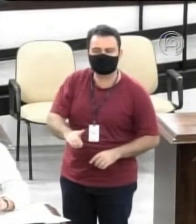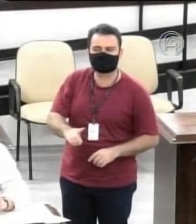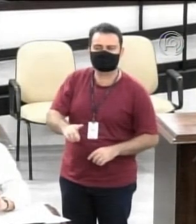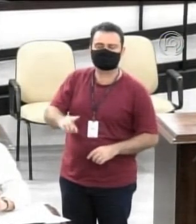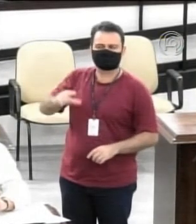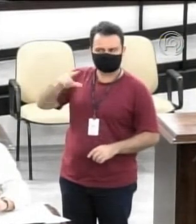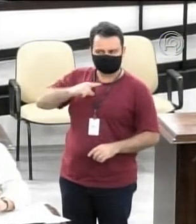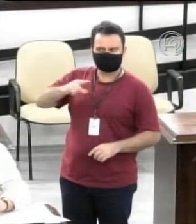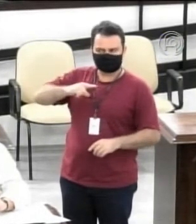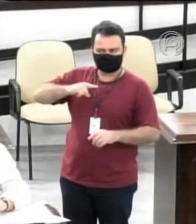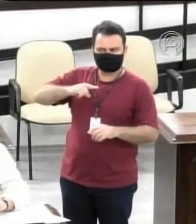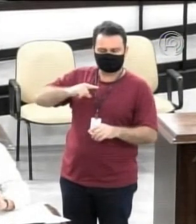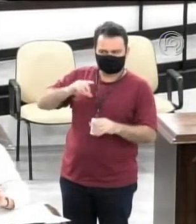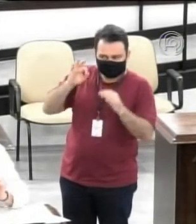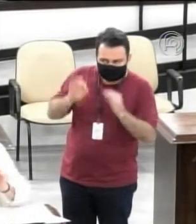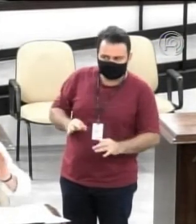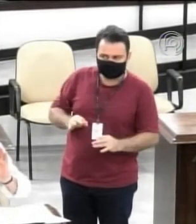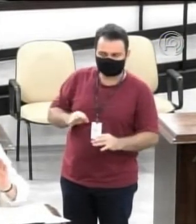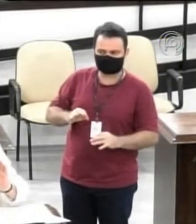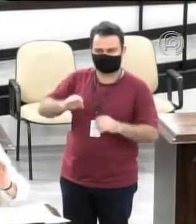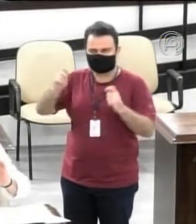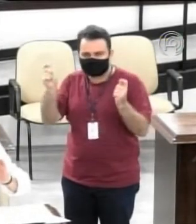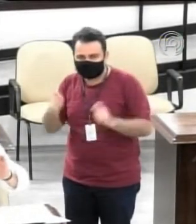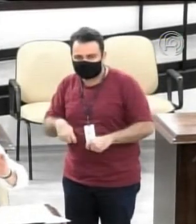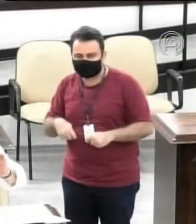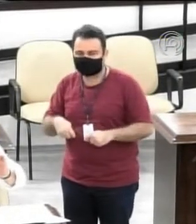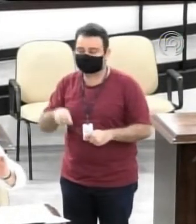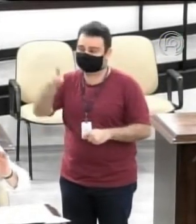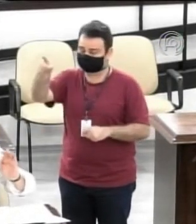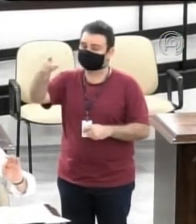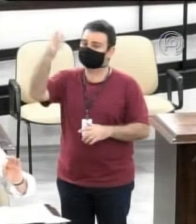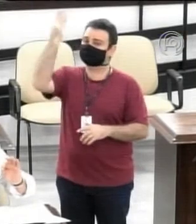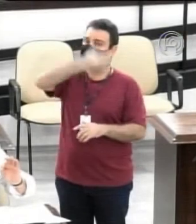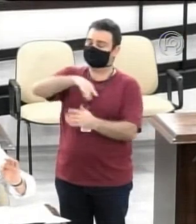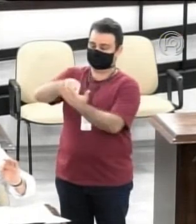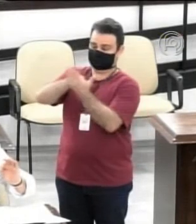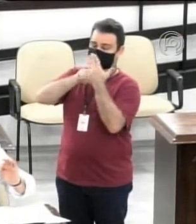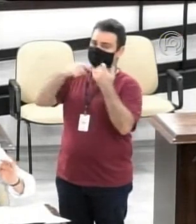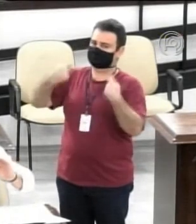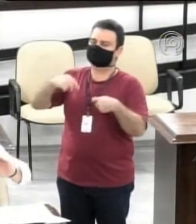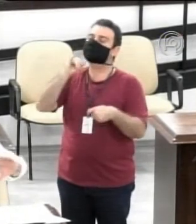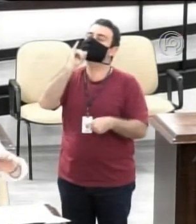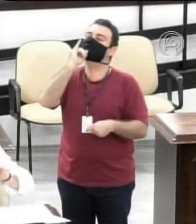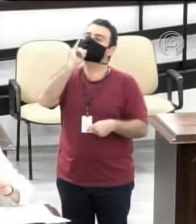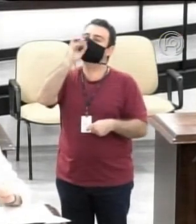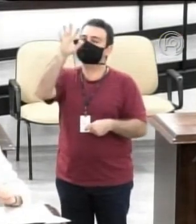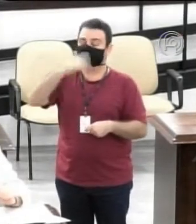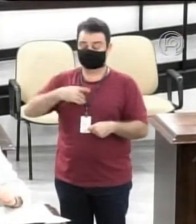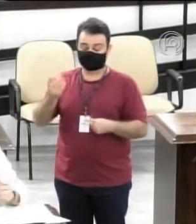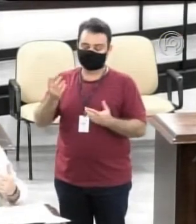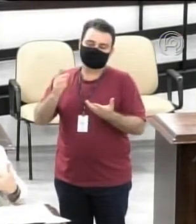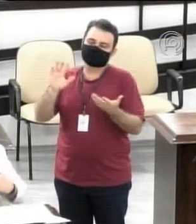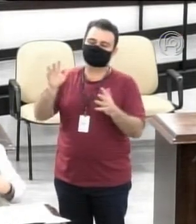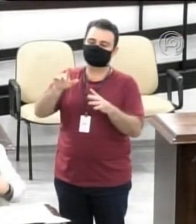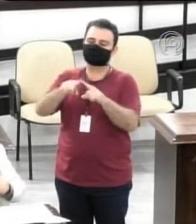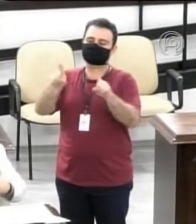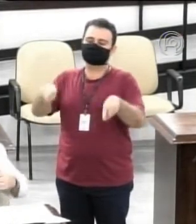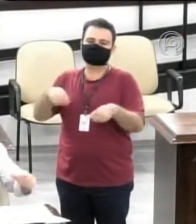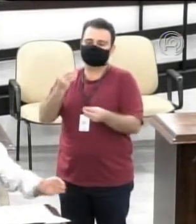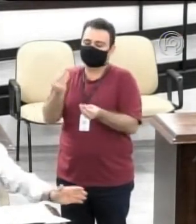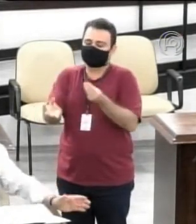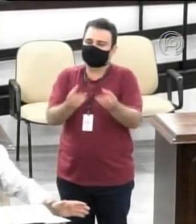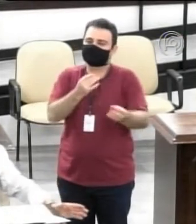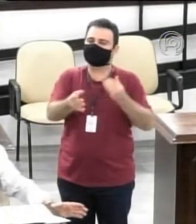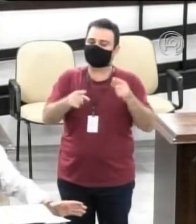da SEI Sérgio Paranhos, presidente do SET, sindicatos dos empregados em turismo e hospitalidade de